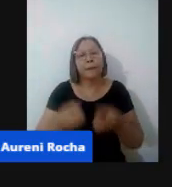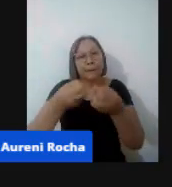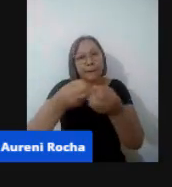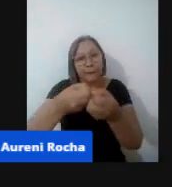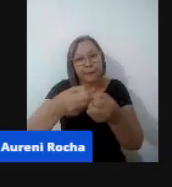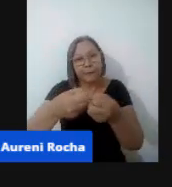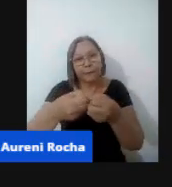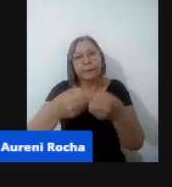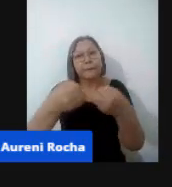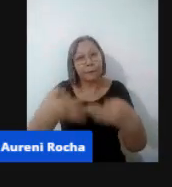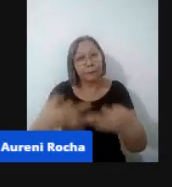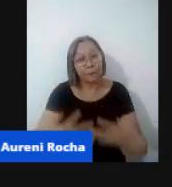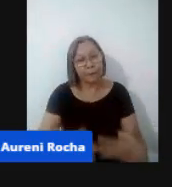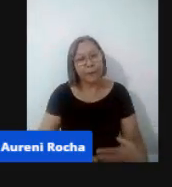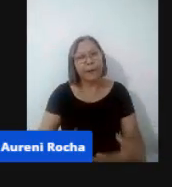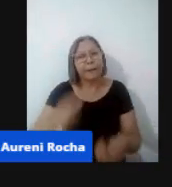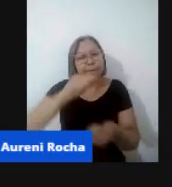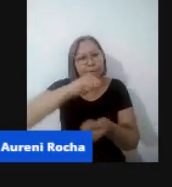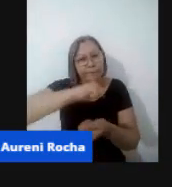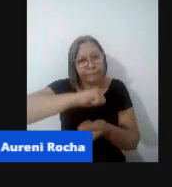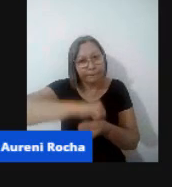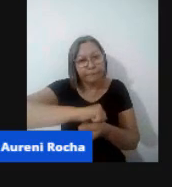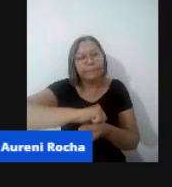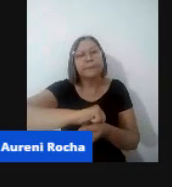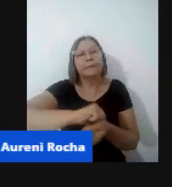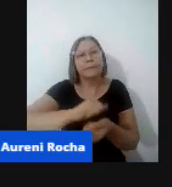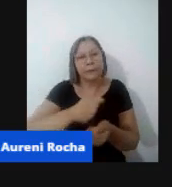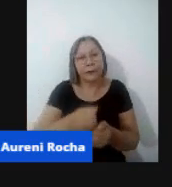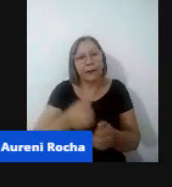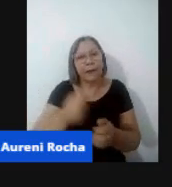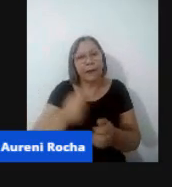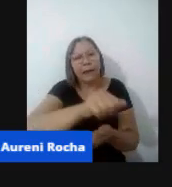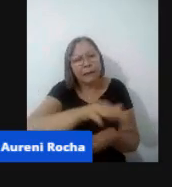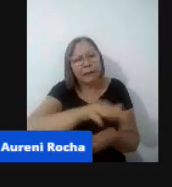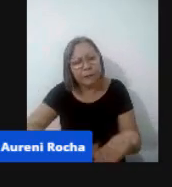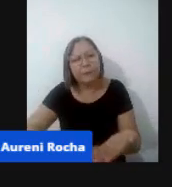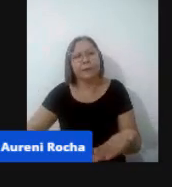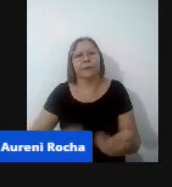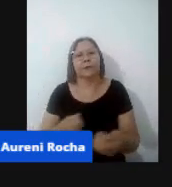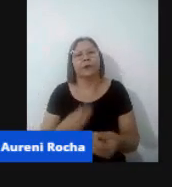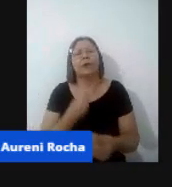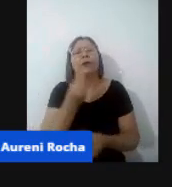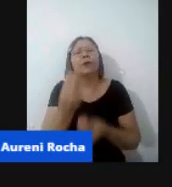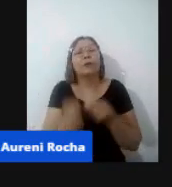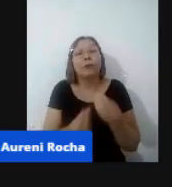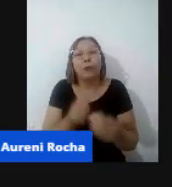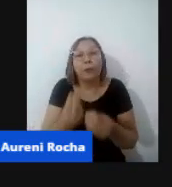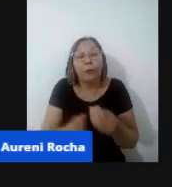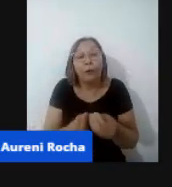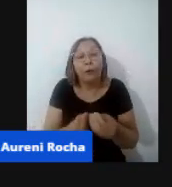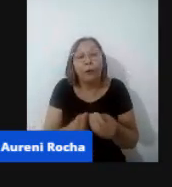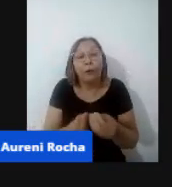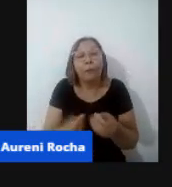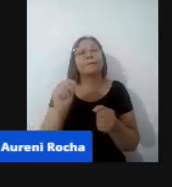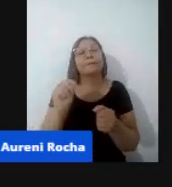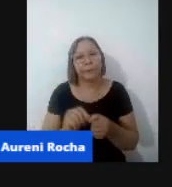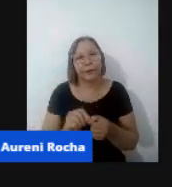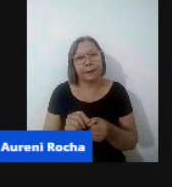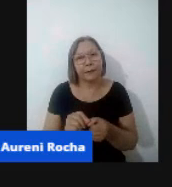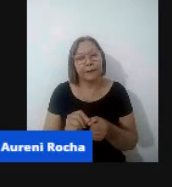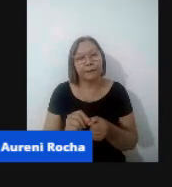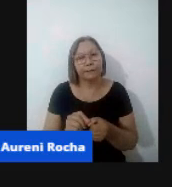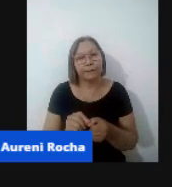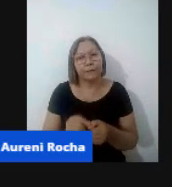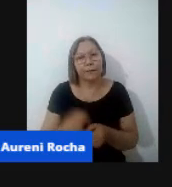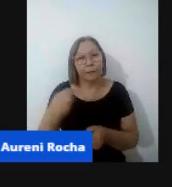adequação de atividades. Como que é isso? Como se dá a adequação de atividades? A gente sabe que a